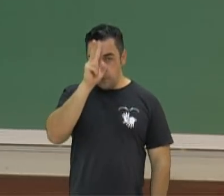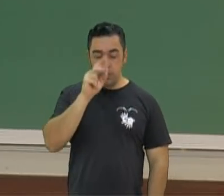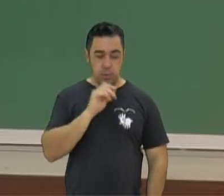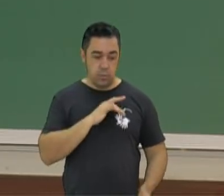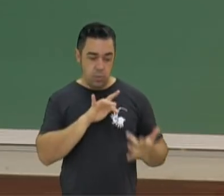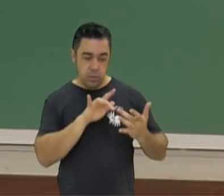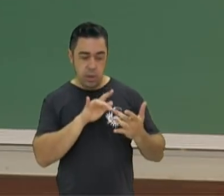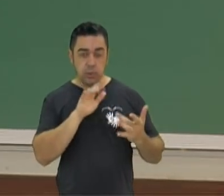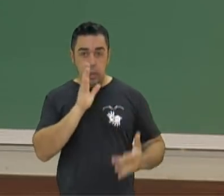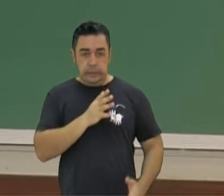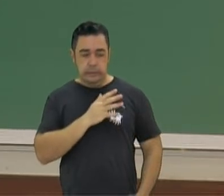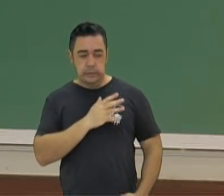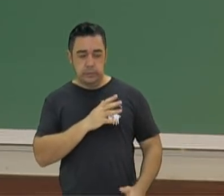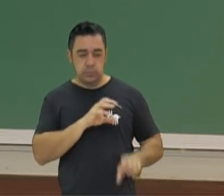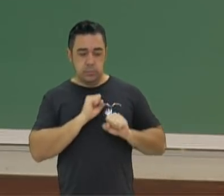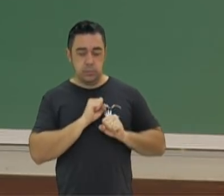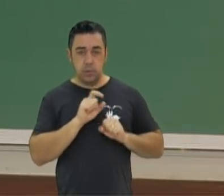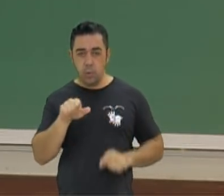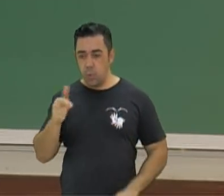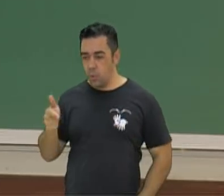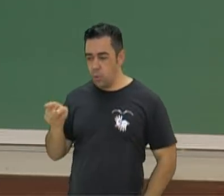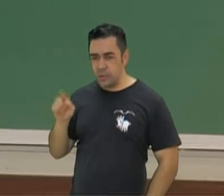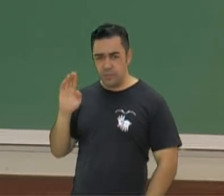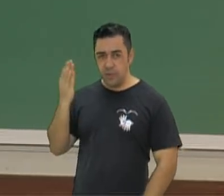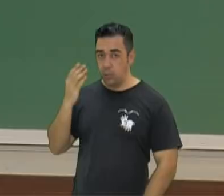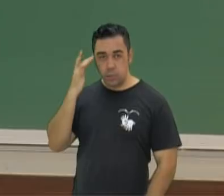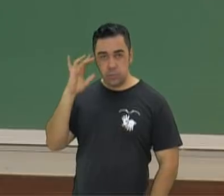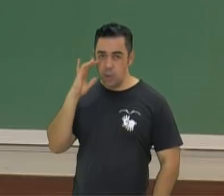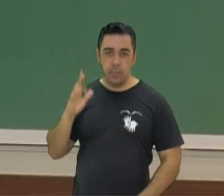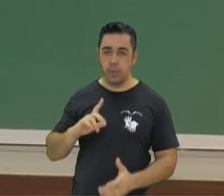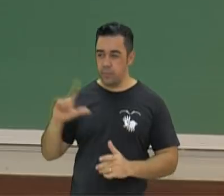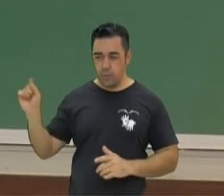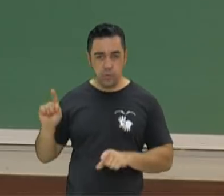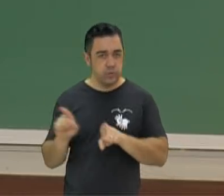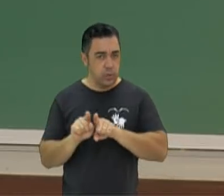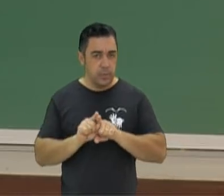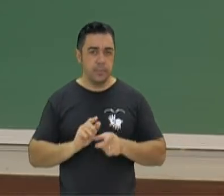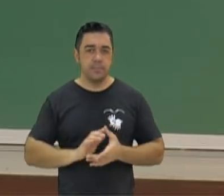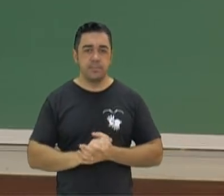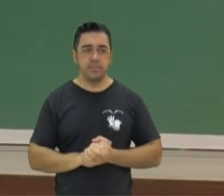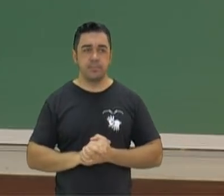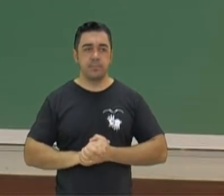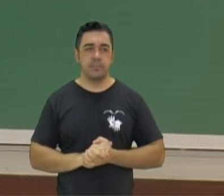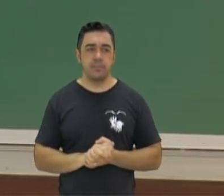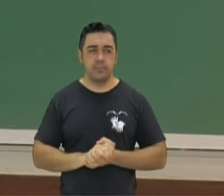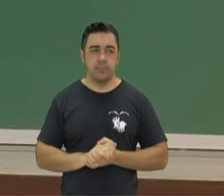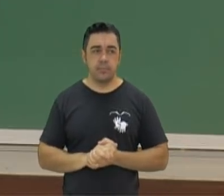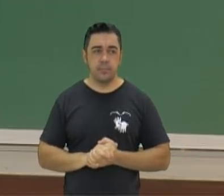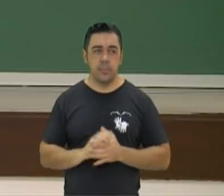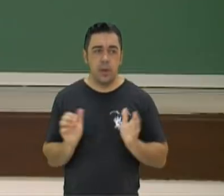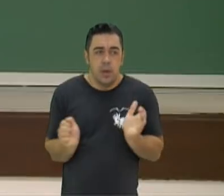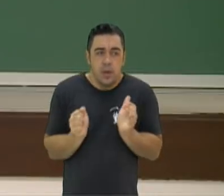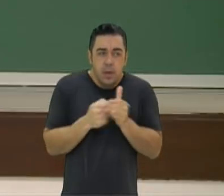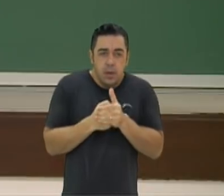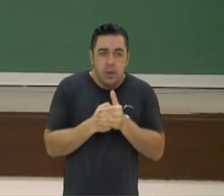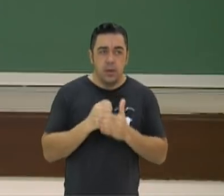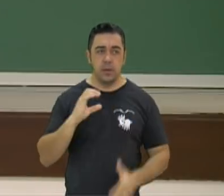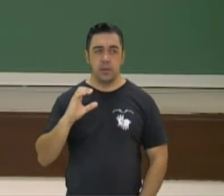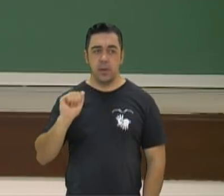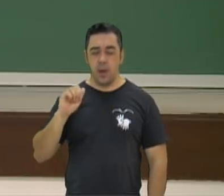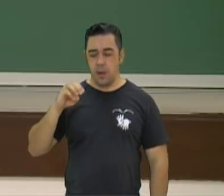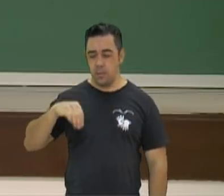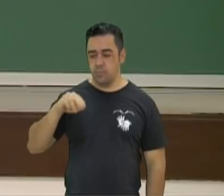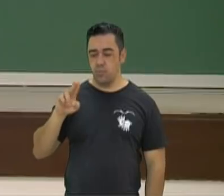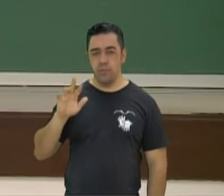ela, aprende que não pode. Quando vê uma coral falsa, ele não tem certeza, também não vai ter contato, tá? E camuflagem. Camuflagem é o mais fácil,